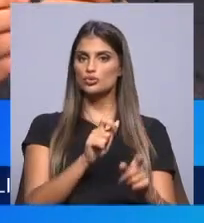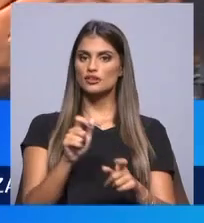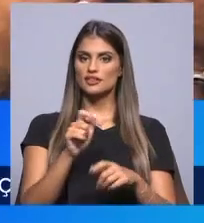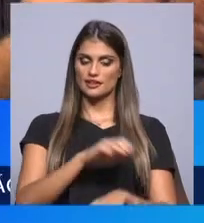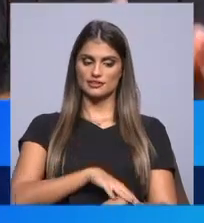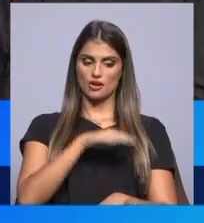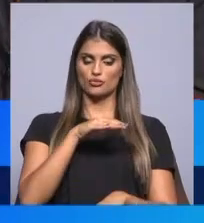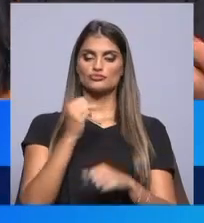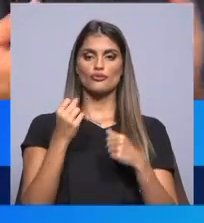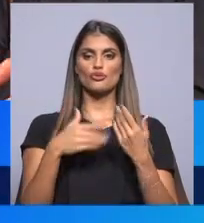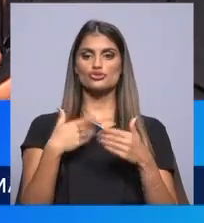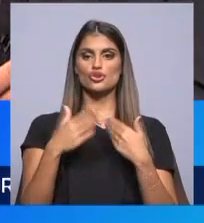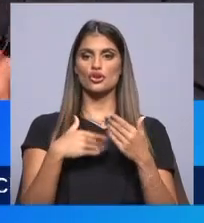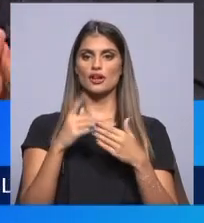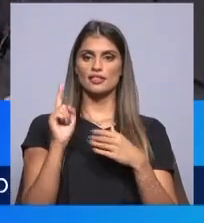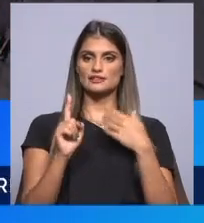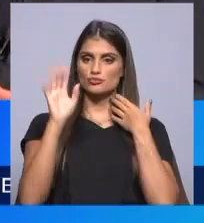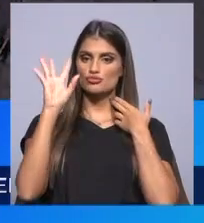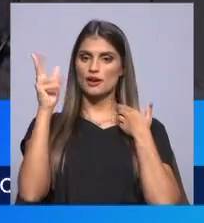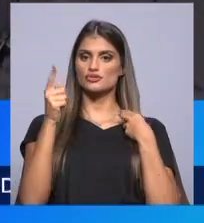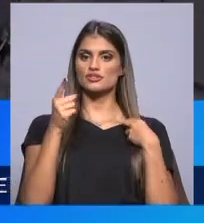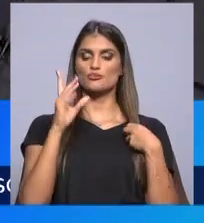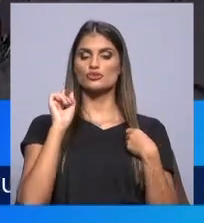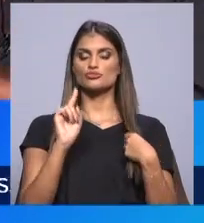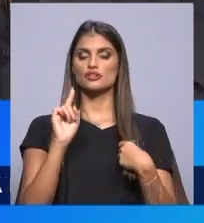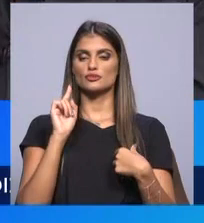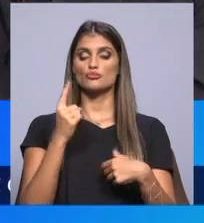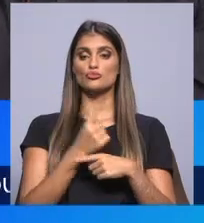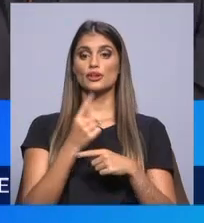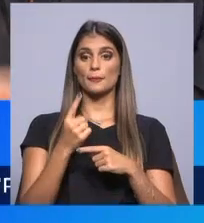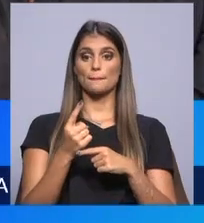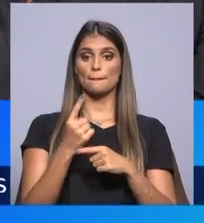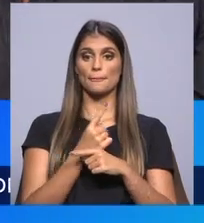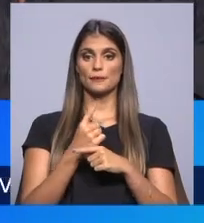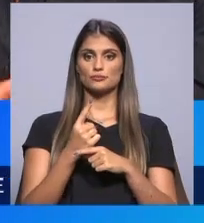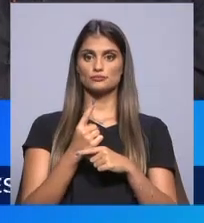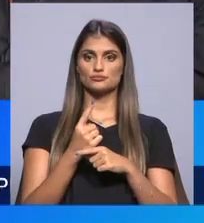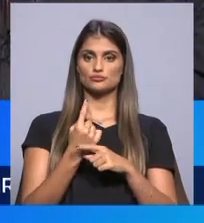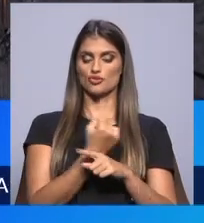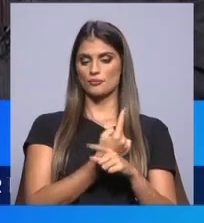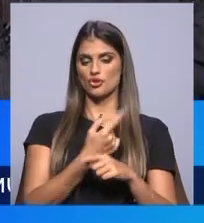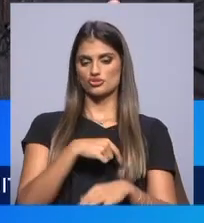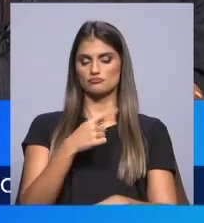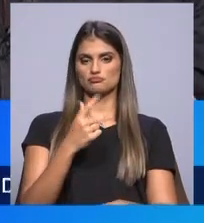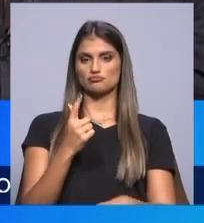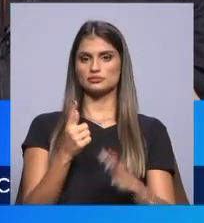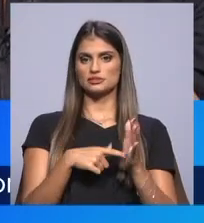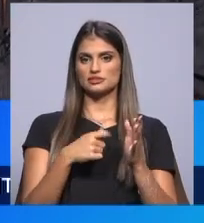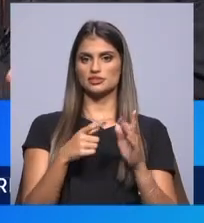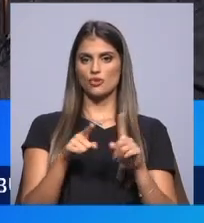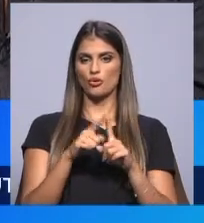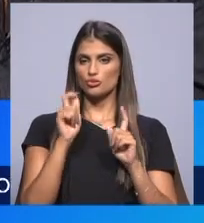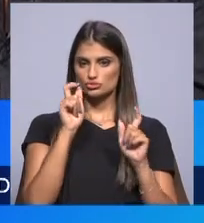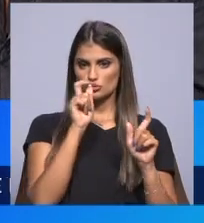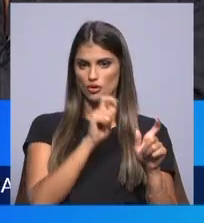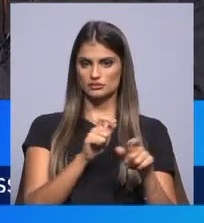arterial funciona no espaço. E isso é muito importante porque, para missões mais alargadas, nós precisamos, obviamente, ter um certo controle sobre a